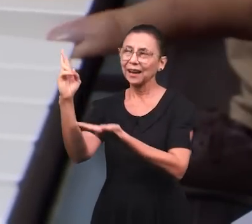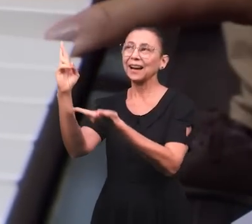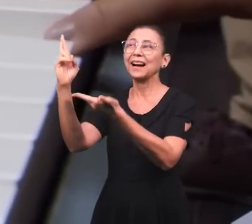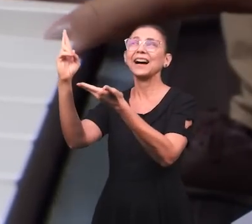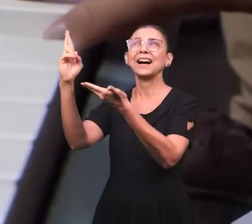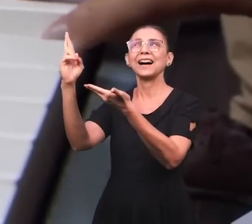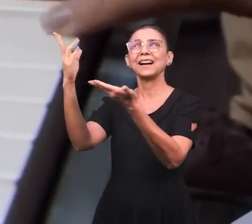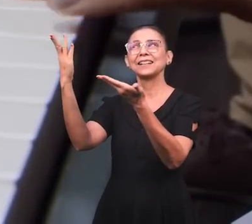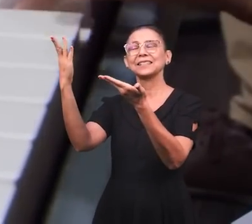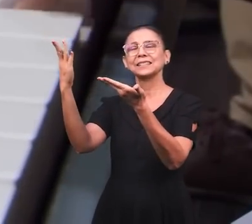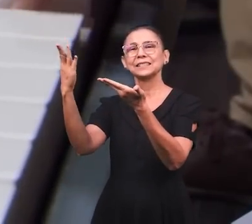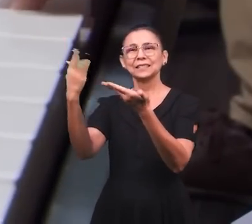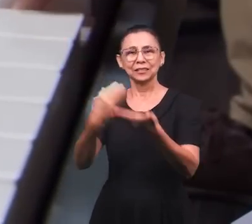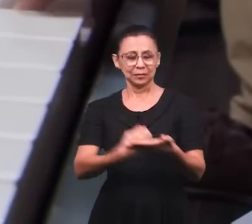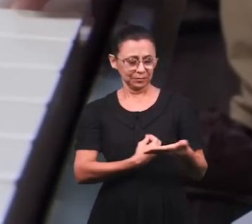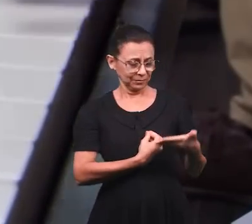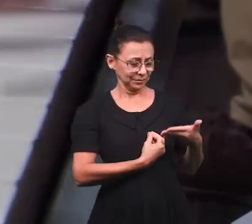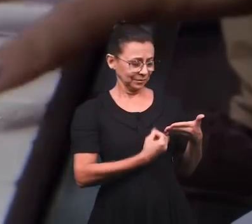mais e